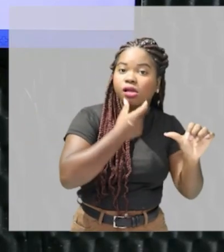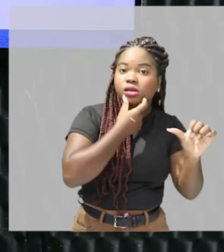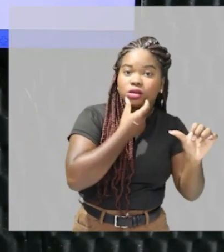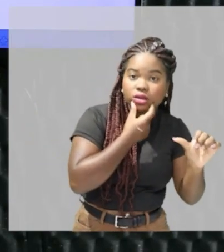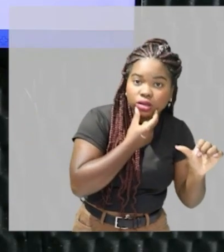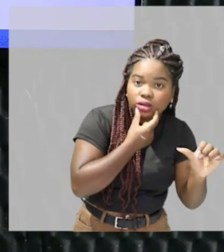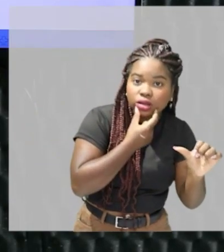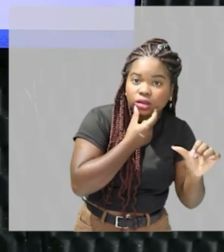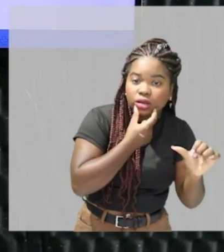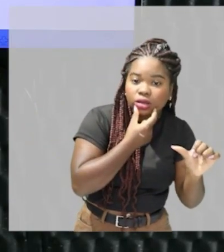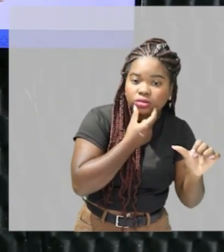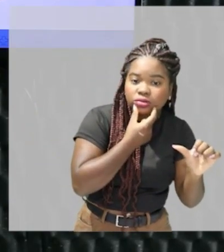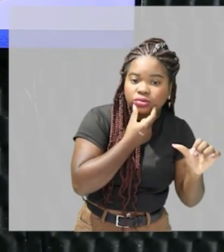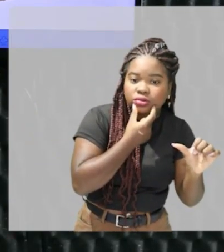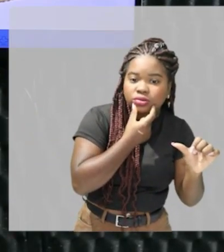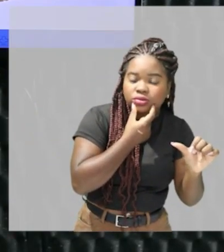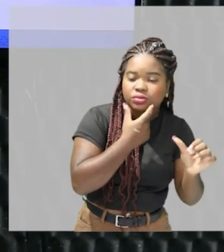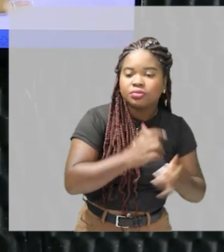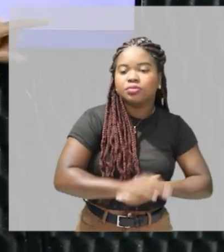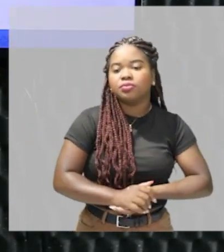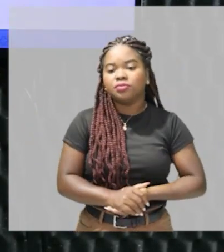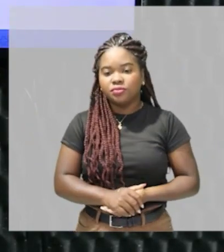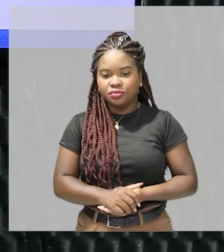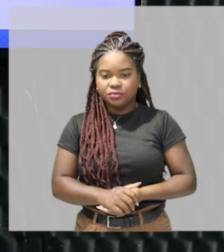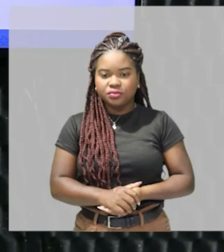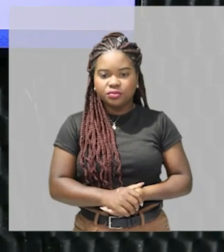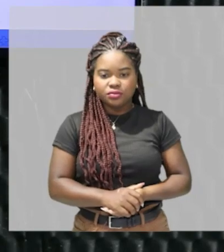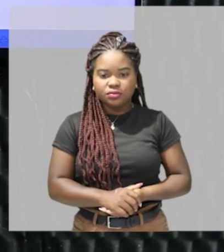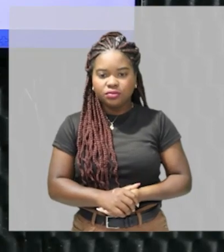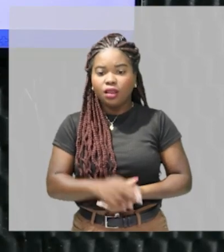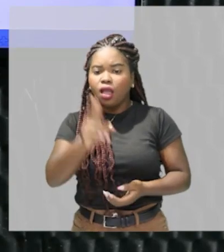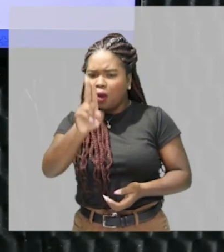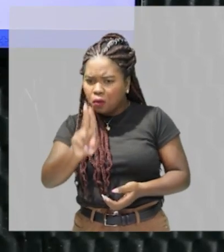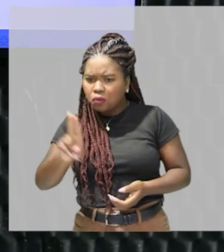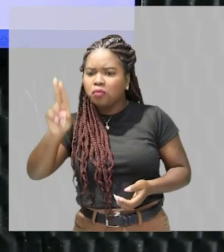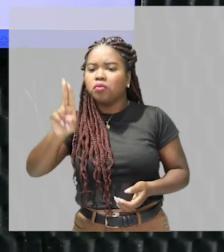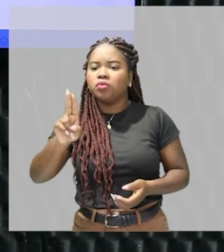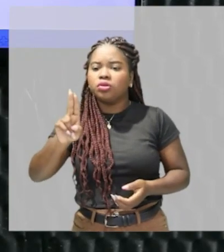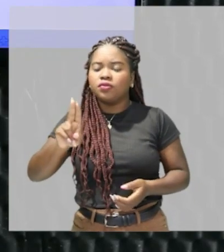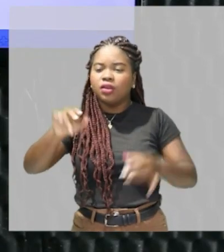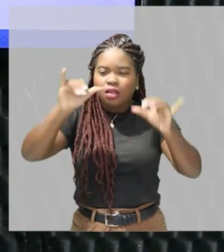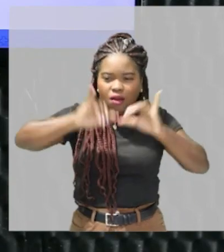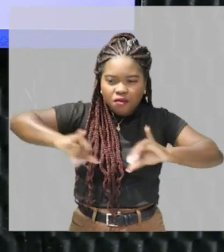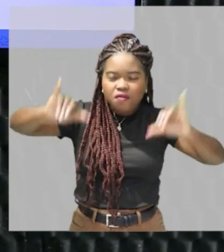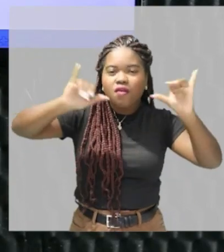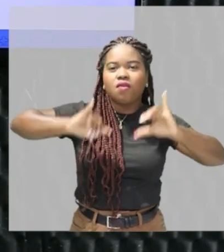inglês. The university has announced, a universidade anunciou,